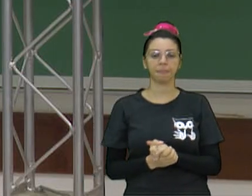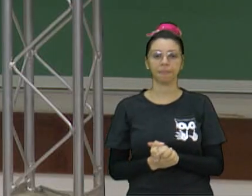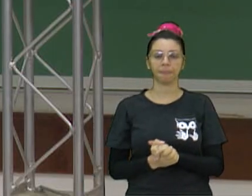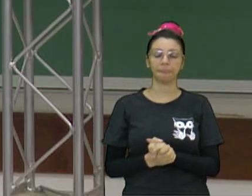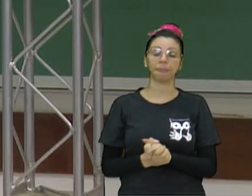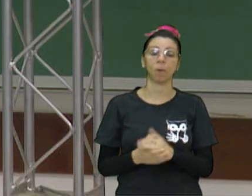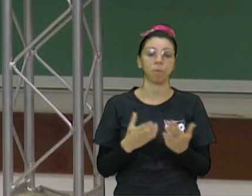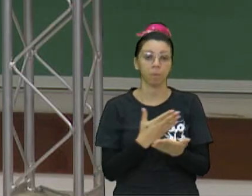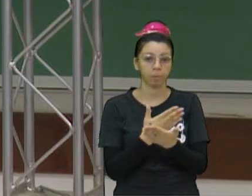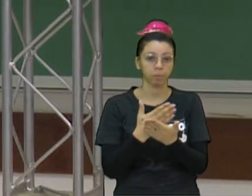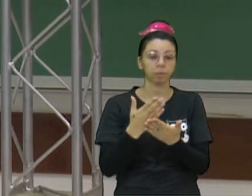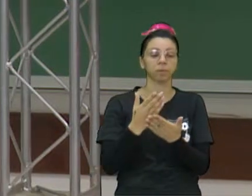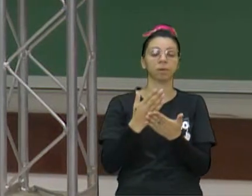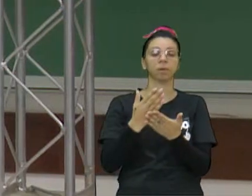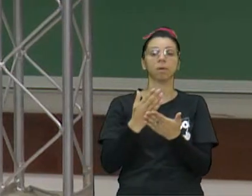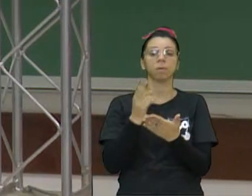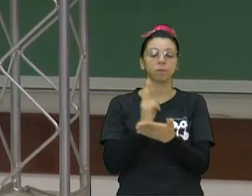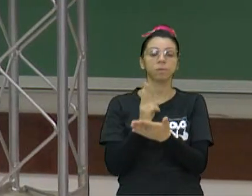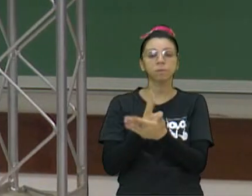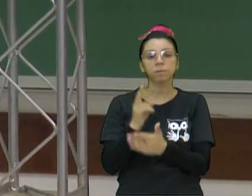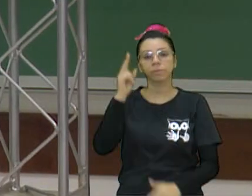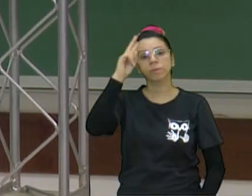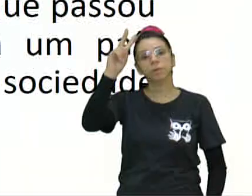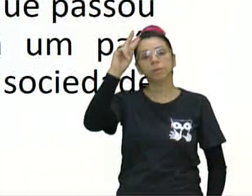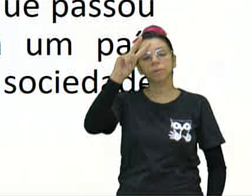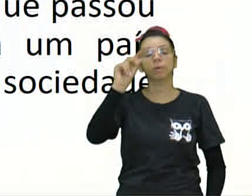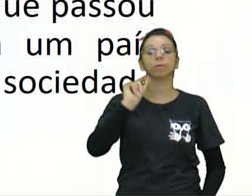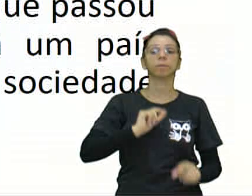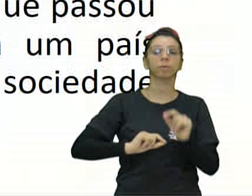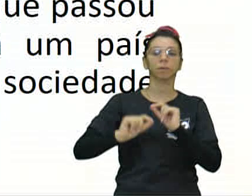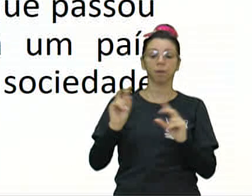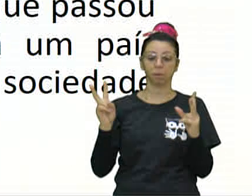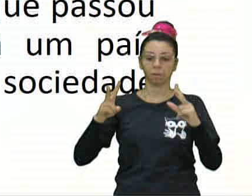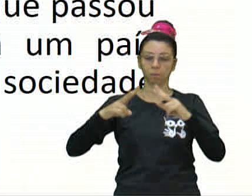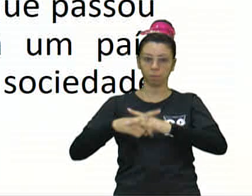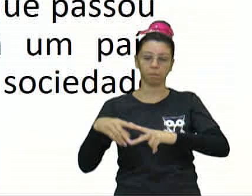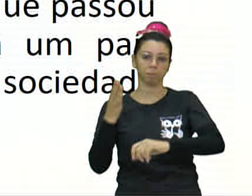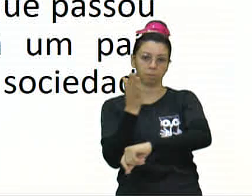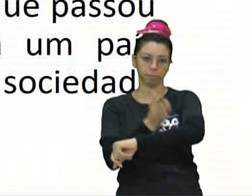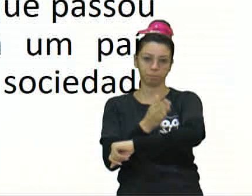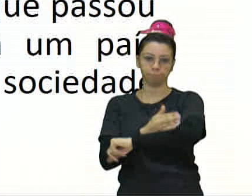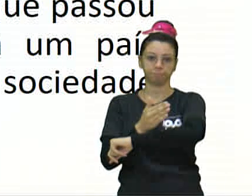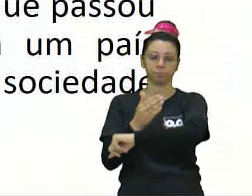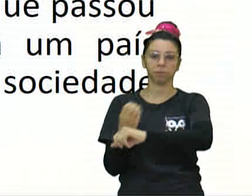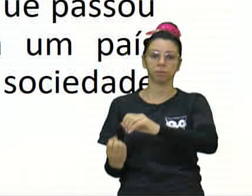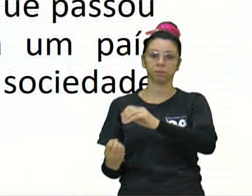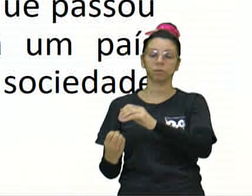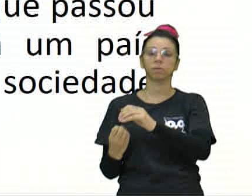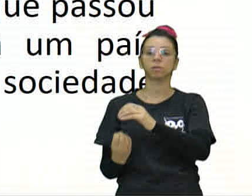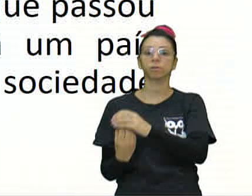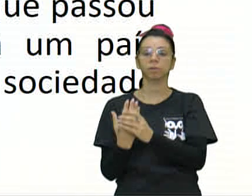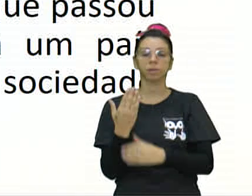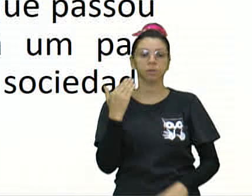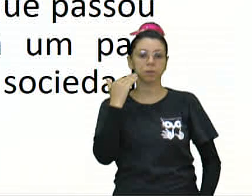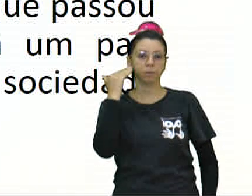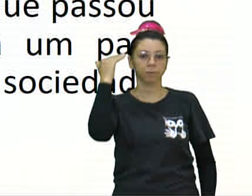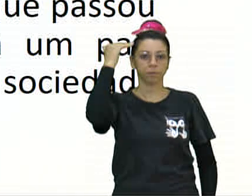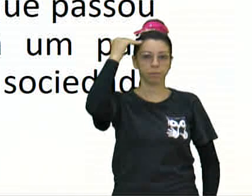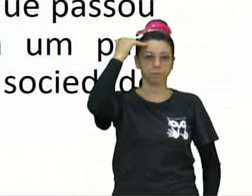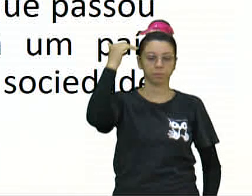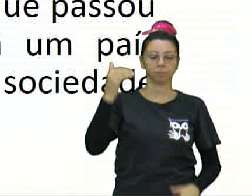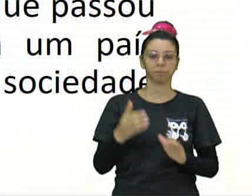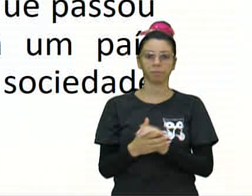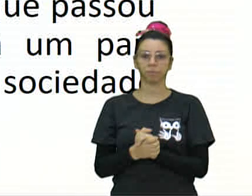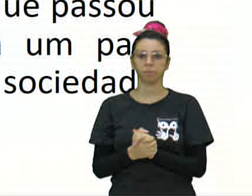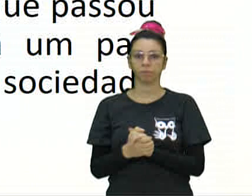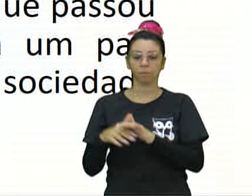questão histórica do Taekwondo, nós temos o quê? Ele é uma arte marcial moderna de origem coreana, concebida para o exército da